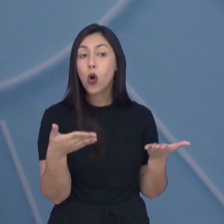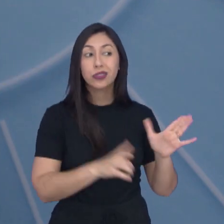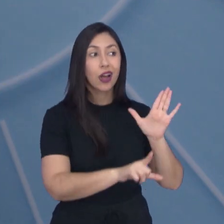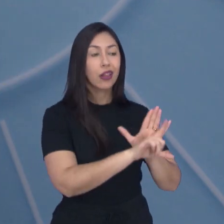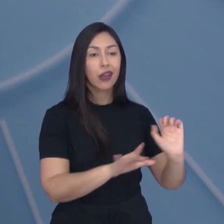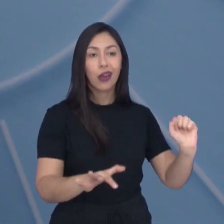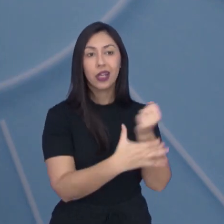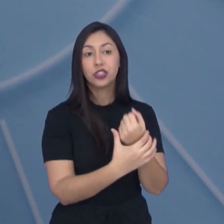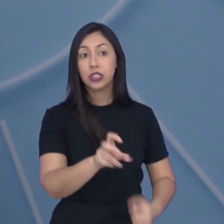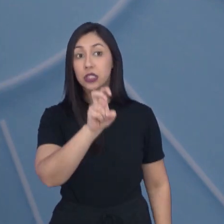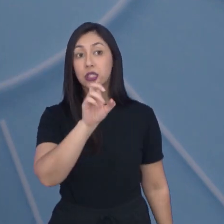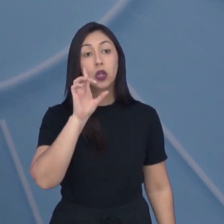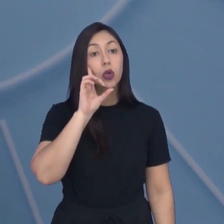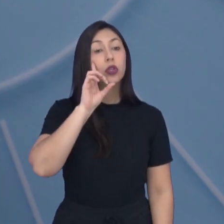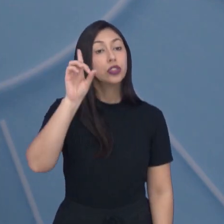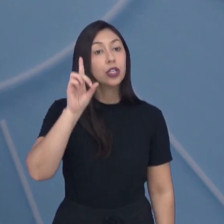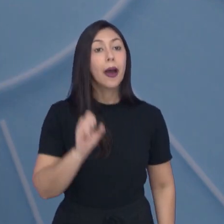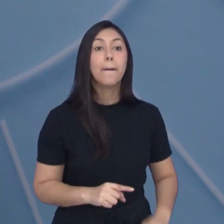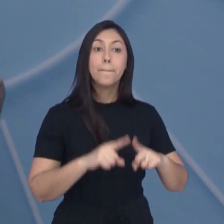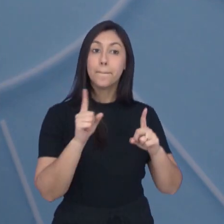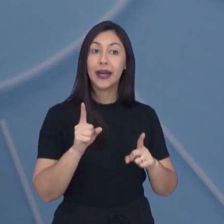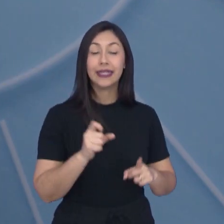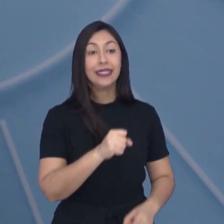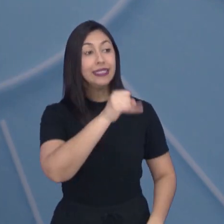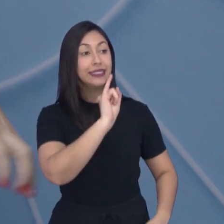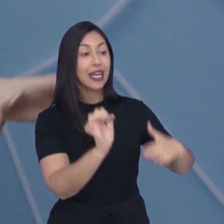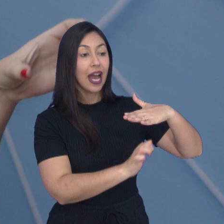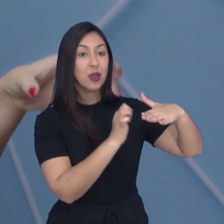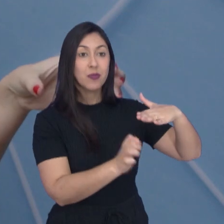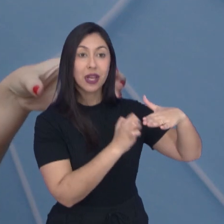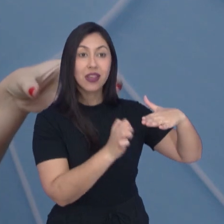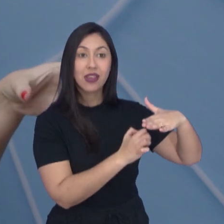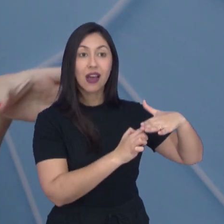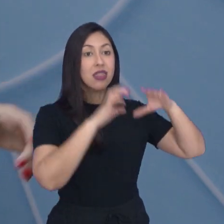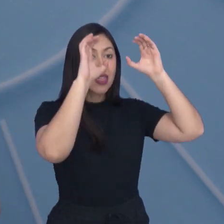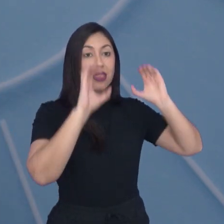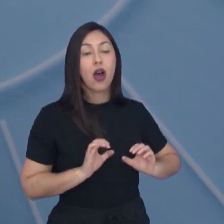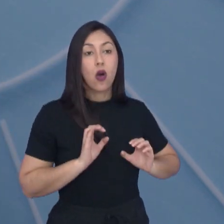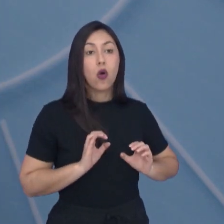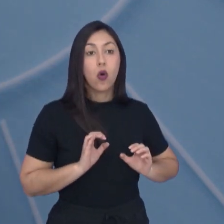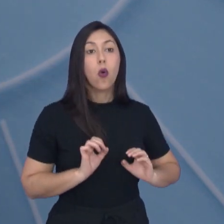caso, quando é uma empresa cidadã, totaliza 20 dias no total, né? Os 5 dias por lei,